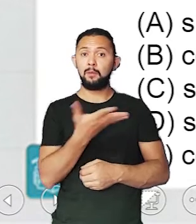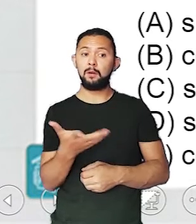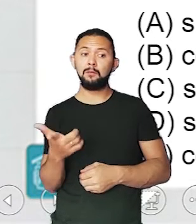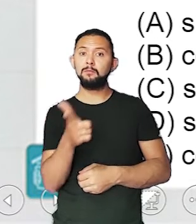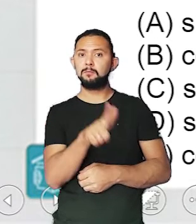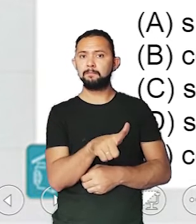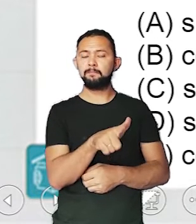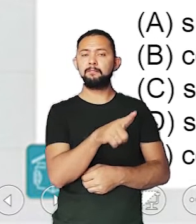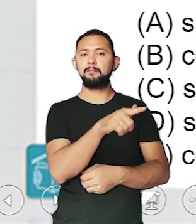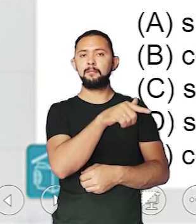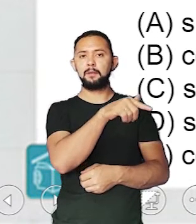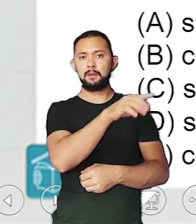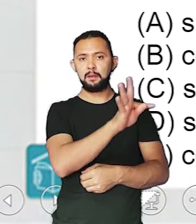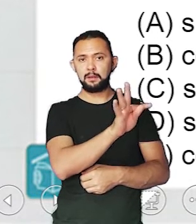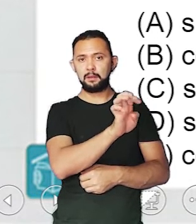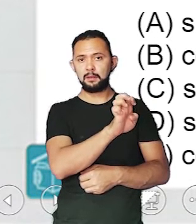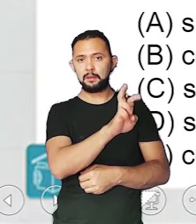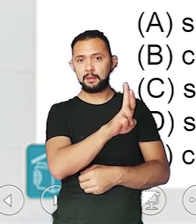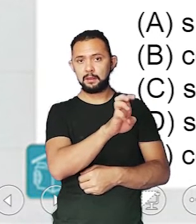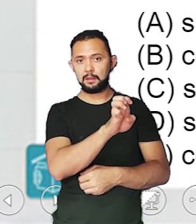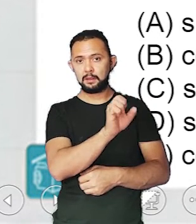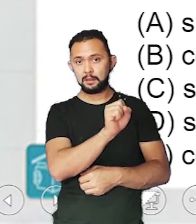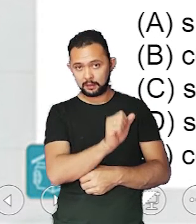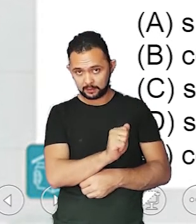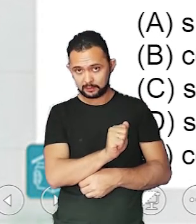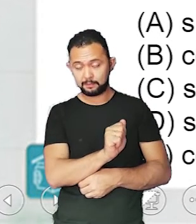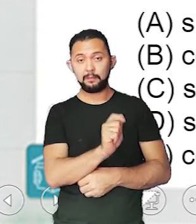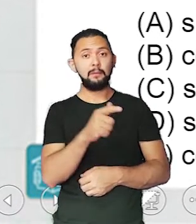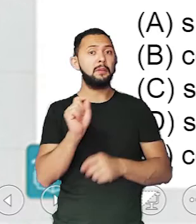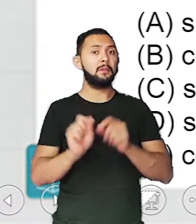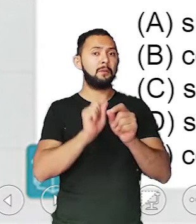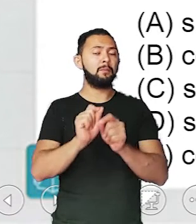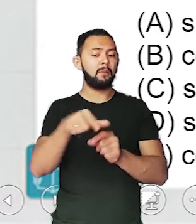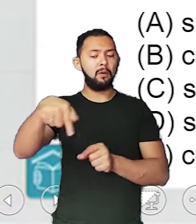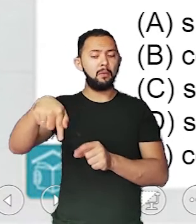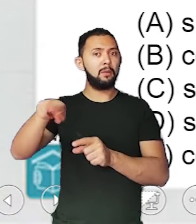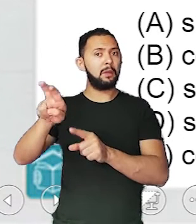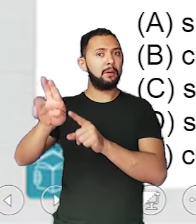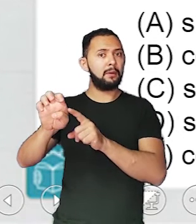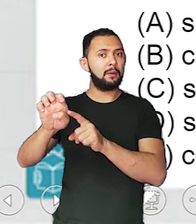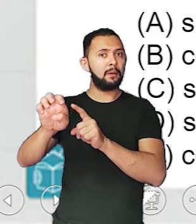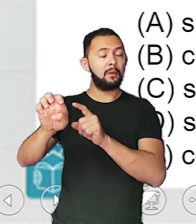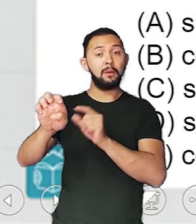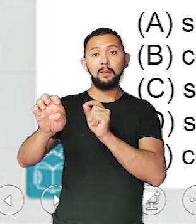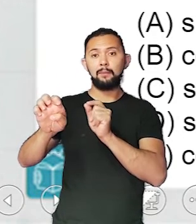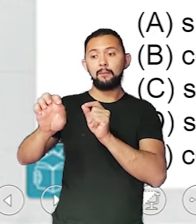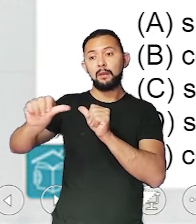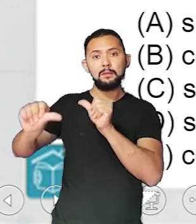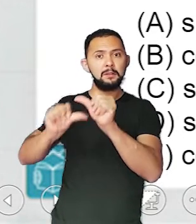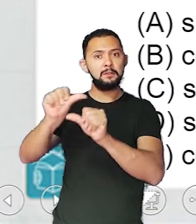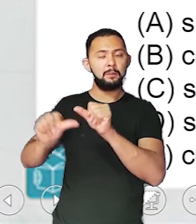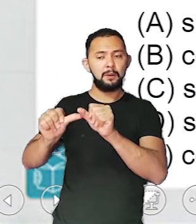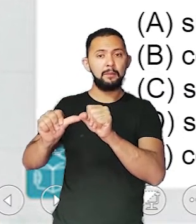Teresa, certo? Então, nós temos o objeto. Então, aqui vai ser a mesma coisa. O que é sujeito? Esse que, ele vai ser um